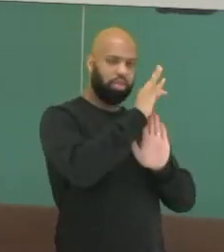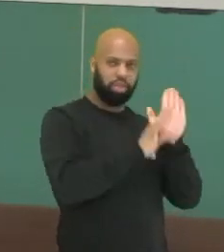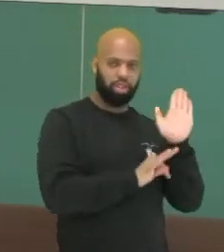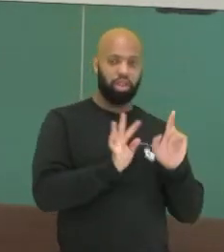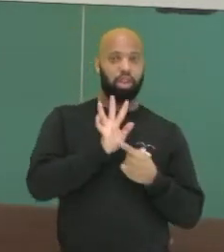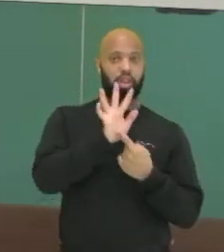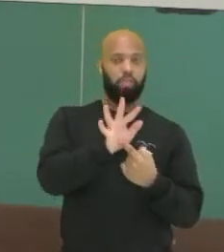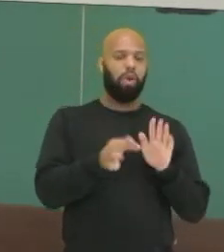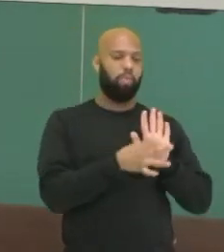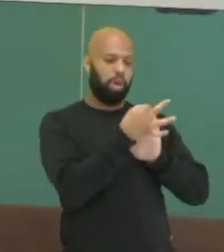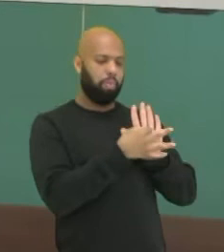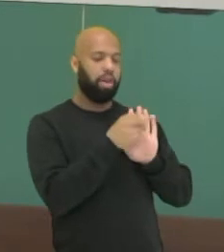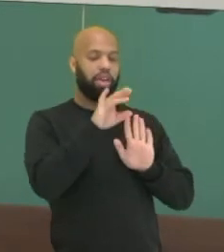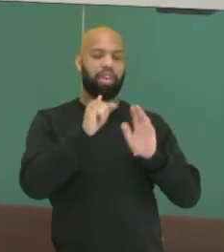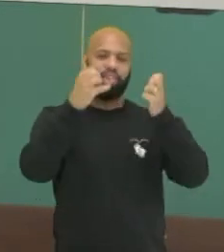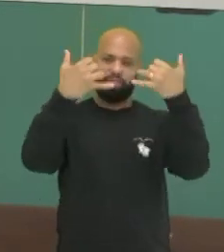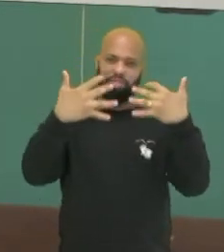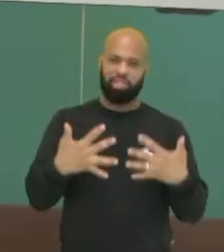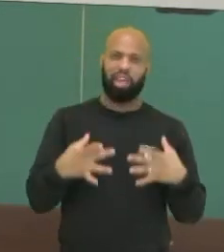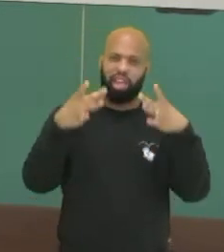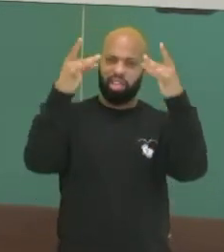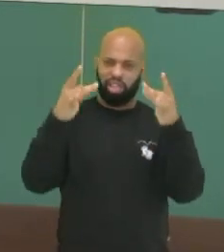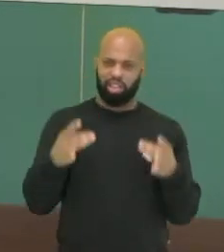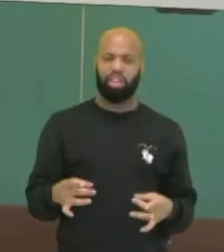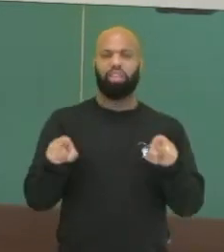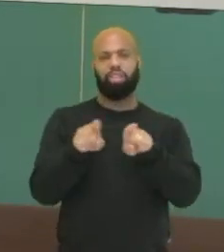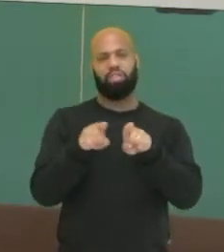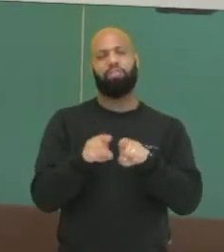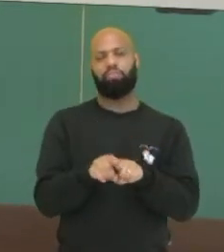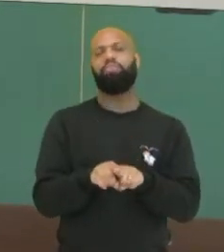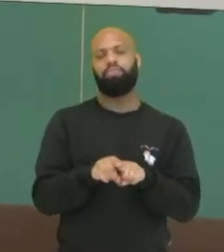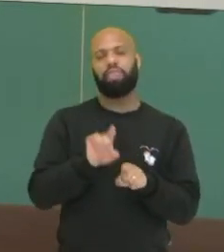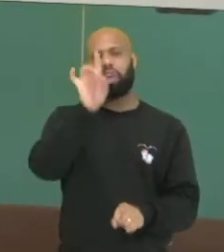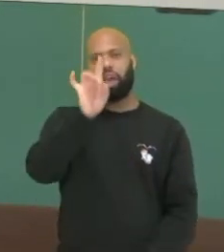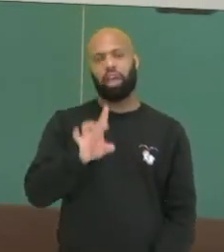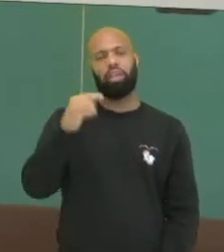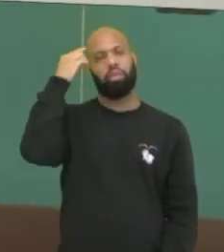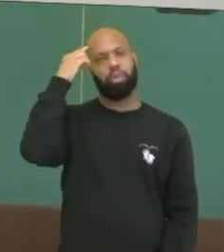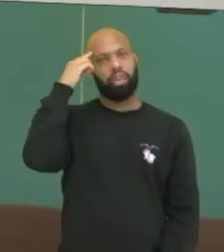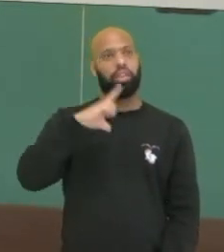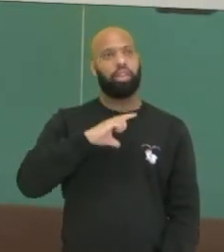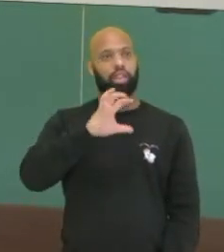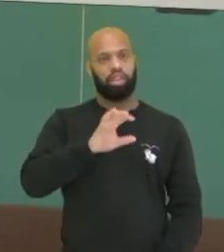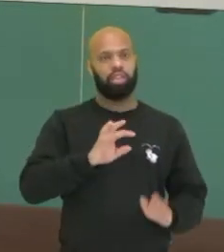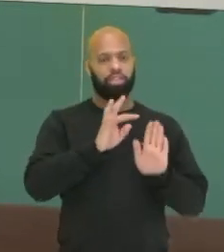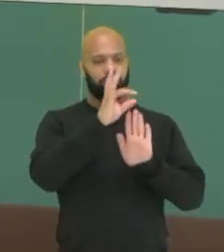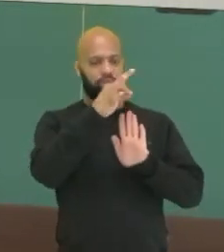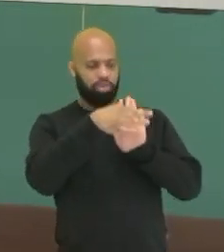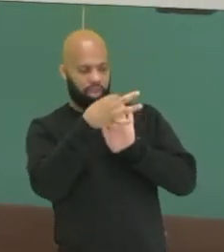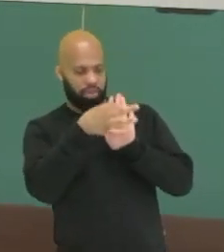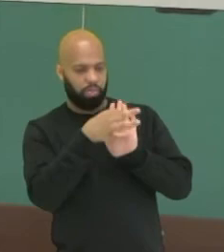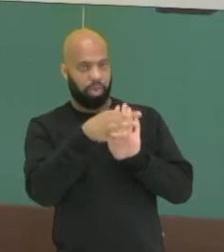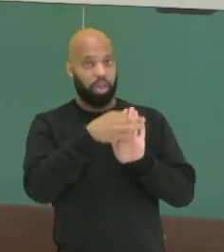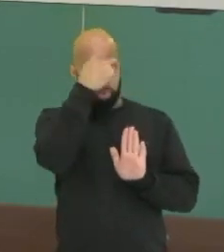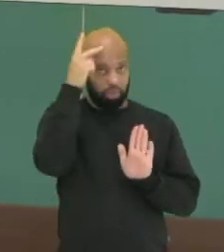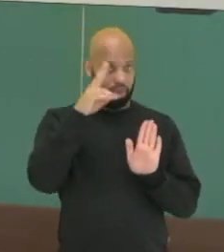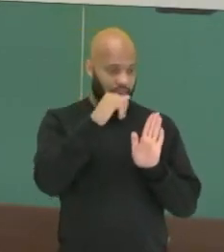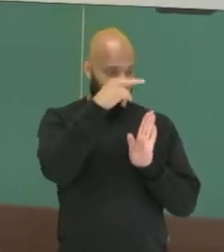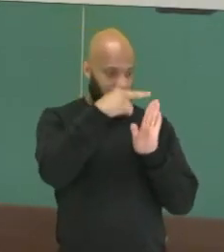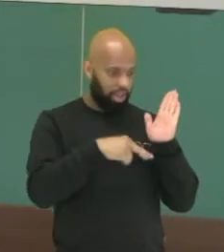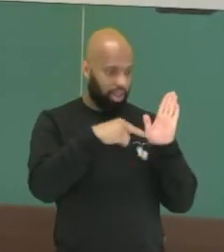e explica, descreve, explicita cada ideia presente nesse argumento para convencer o